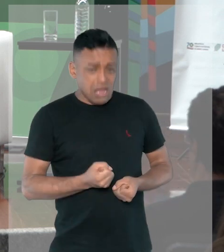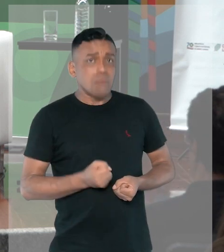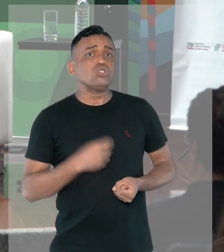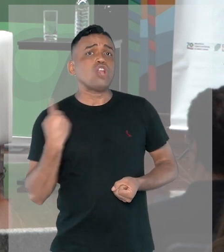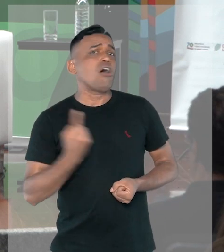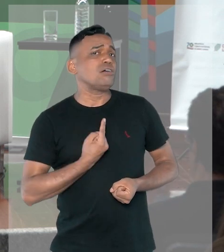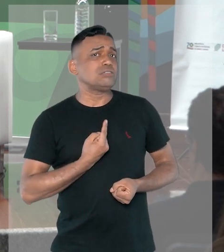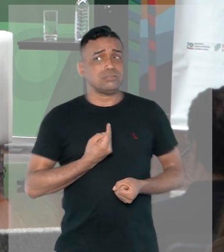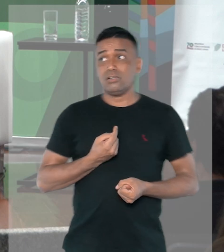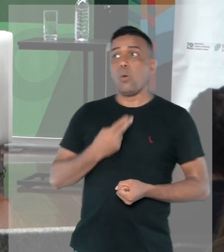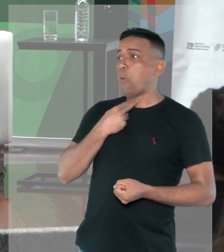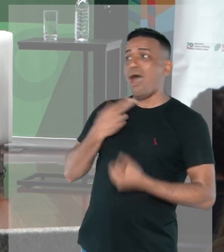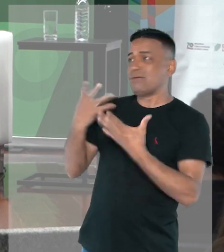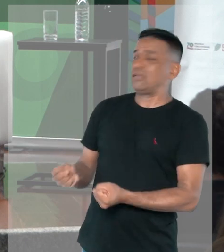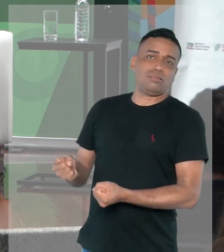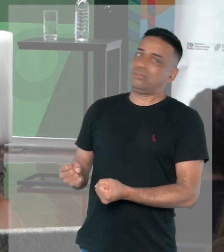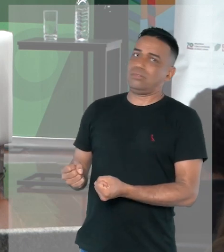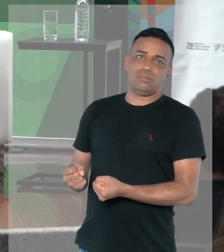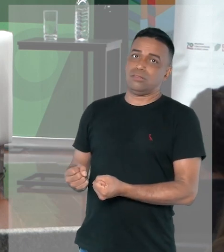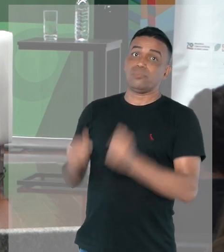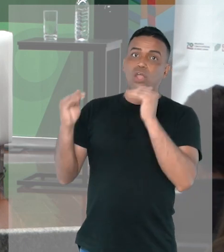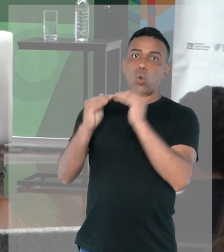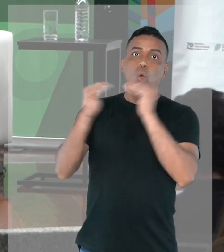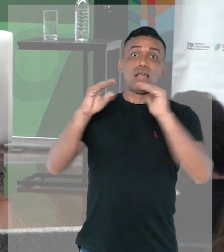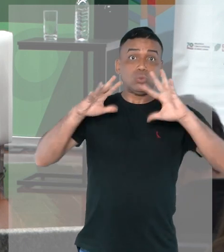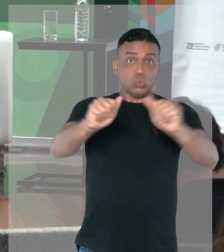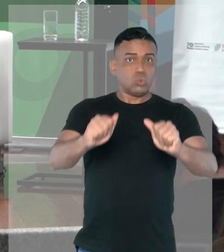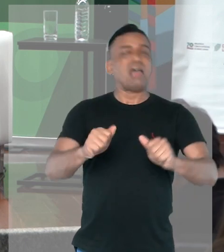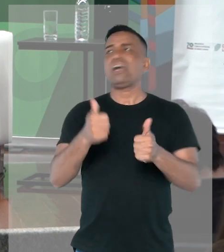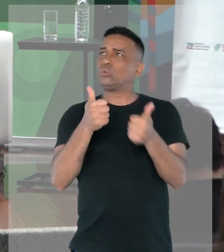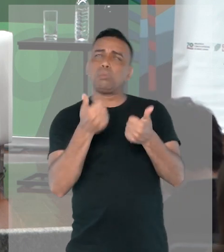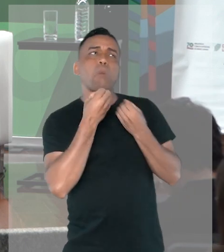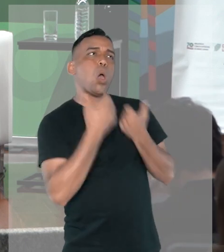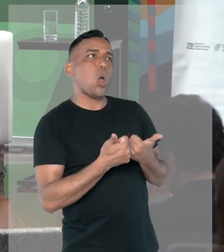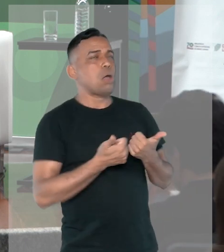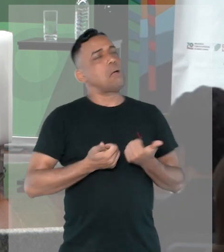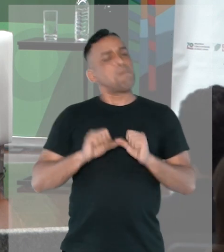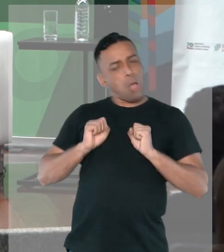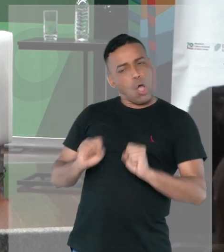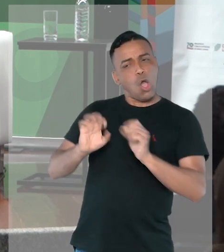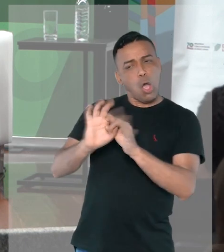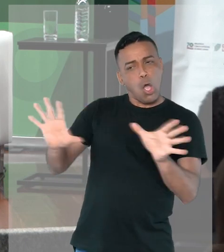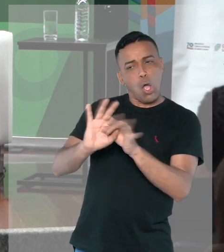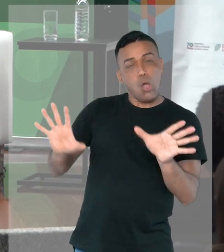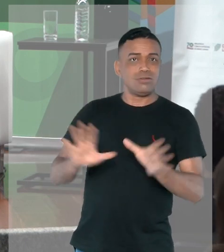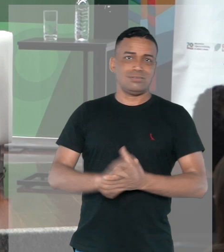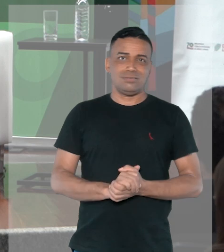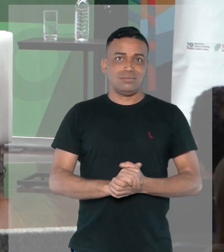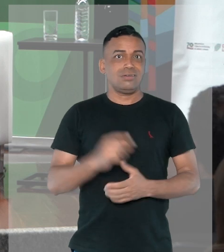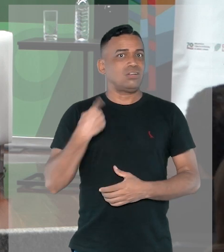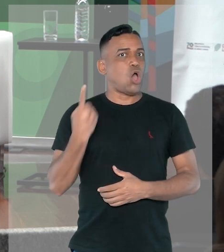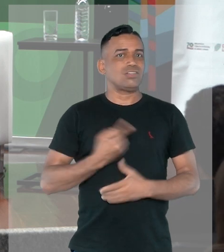aquilo que não é aceitável. Não é concordar com tudo. Ah, tudo está bem, tudo pode fazer. Nós somos